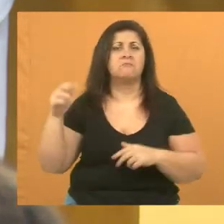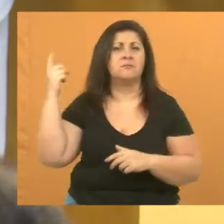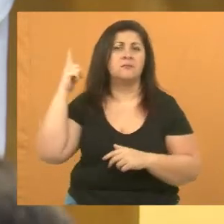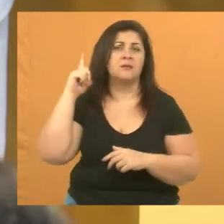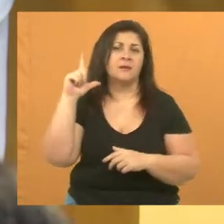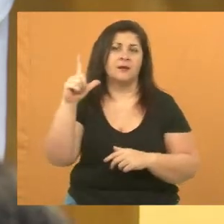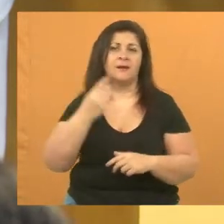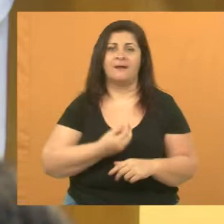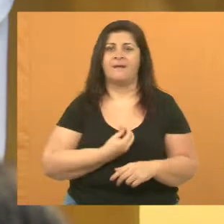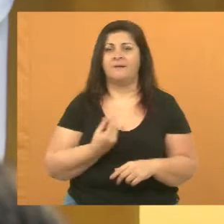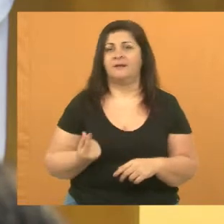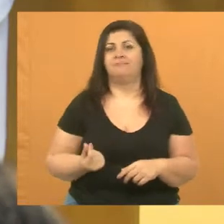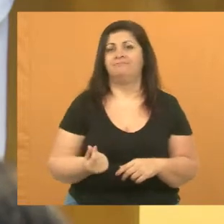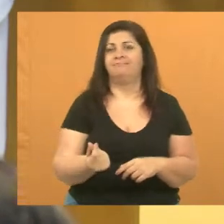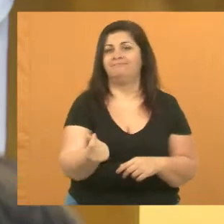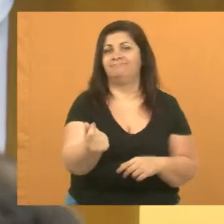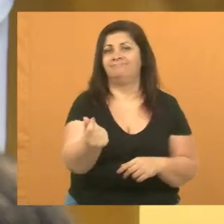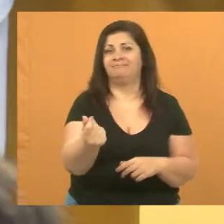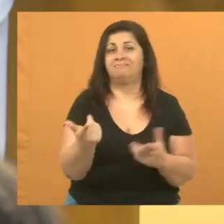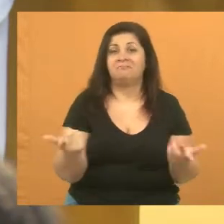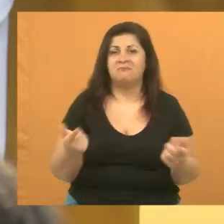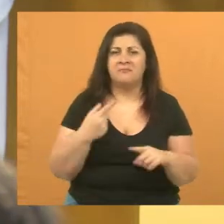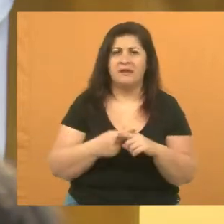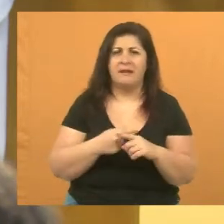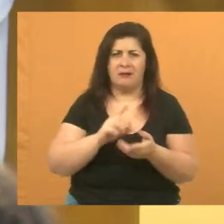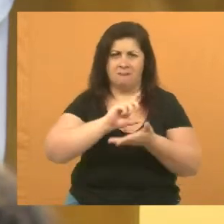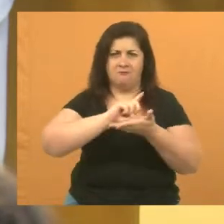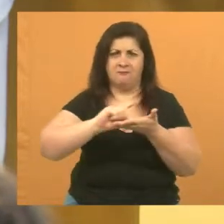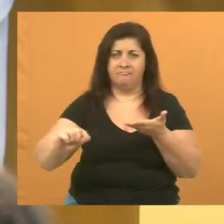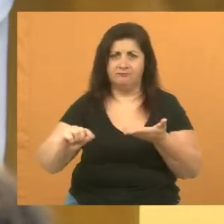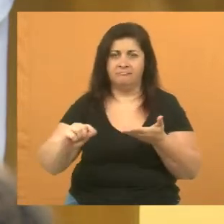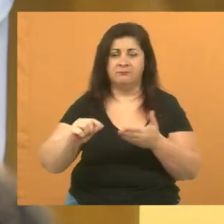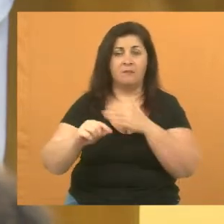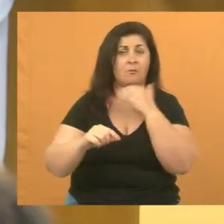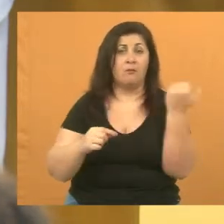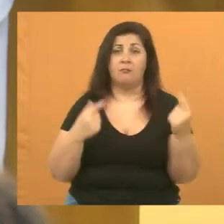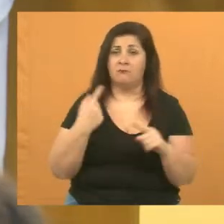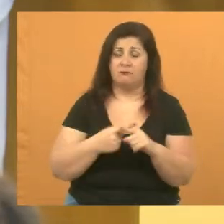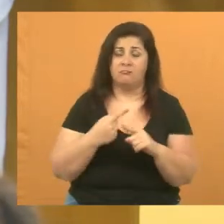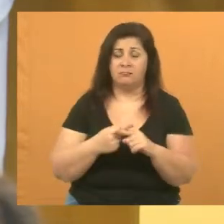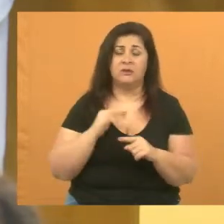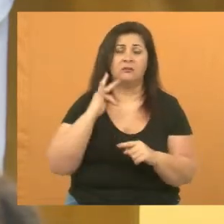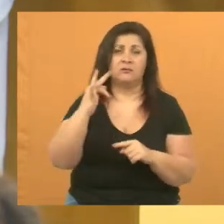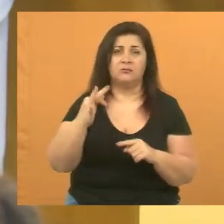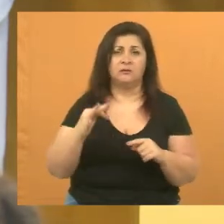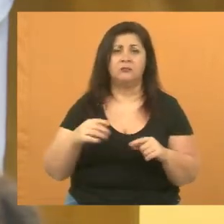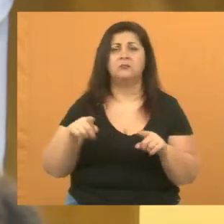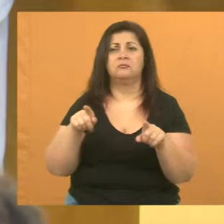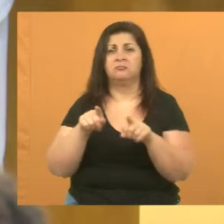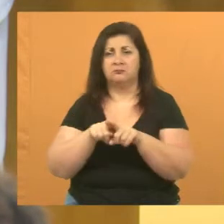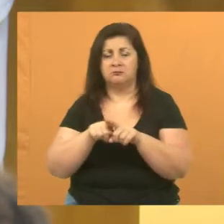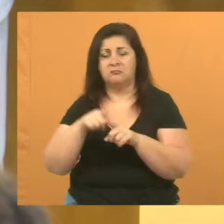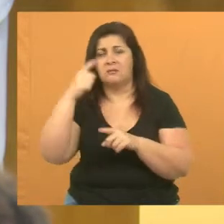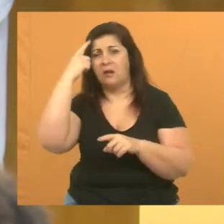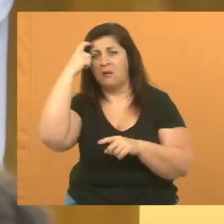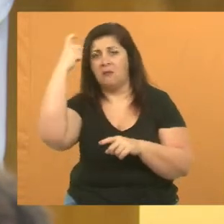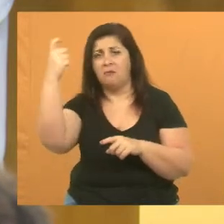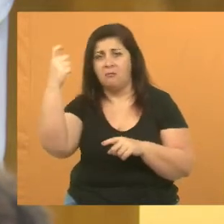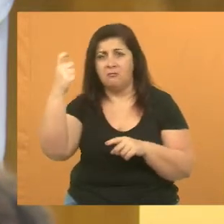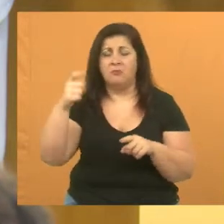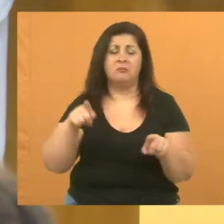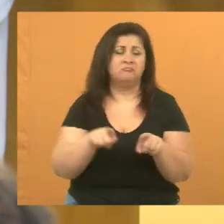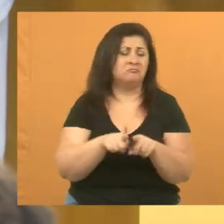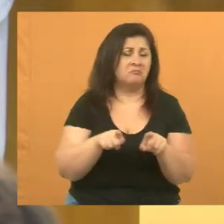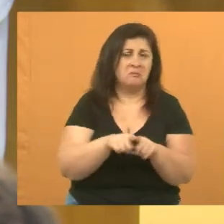prolongar indefinidamente a vida e escapar da morte, porque ele verá morrer o sábio, assim como o nécio